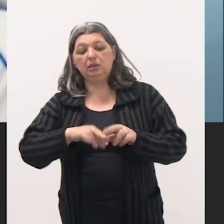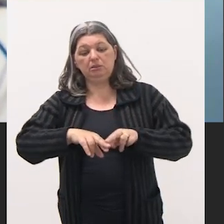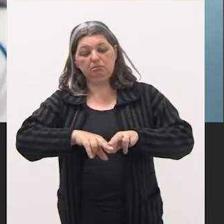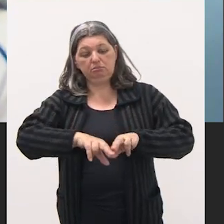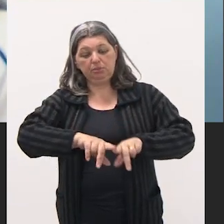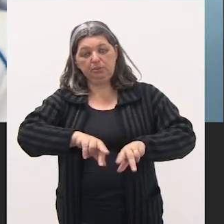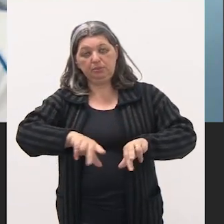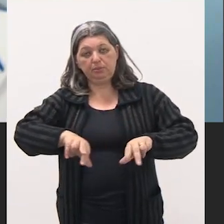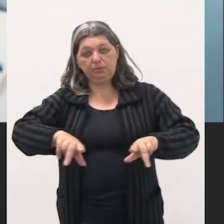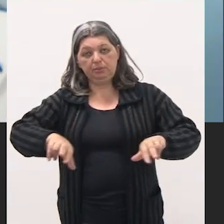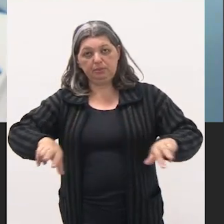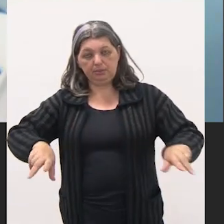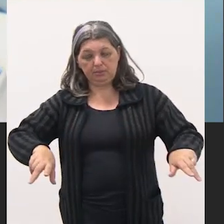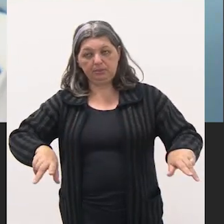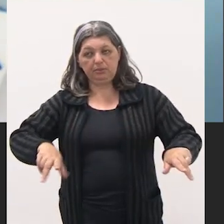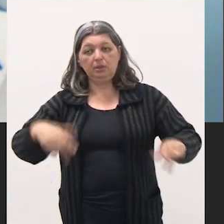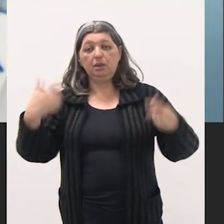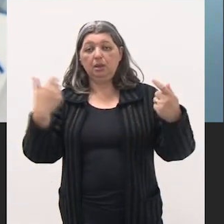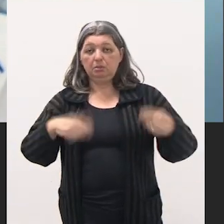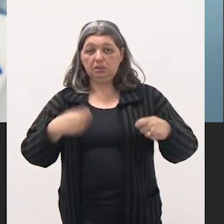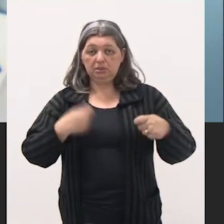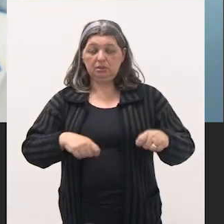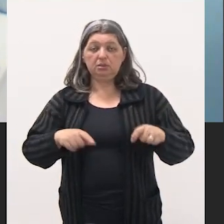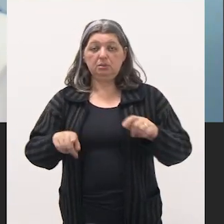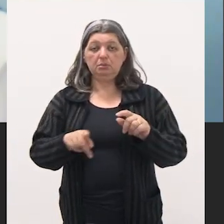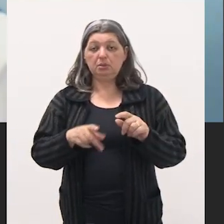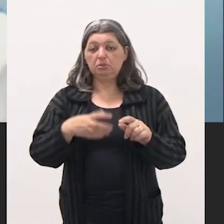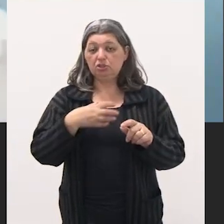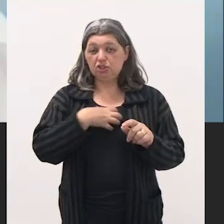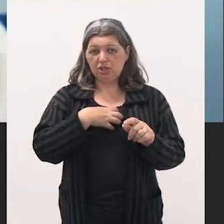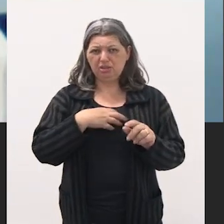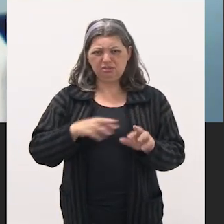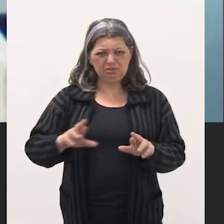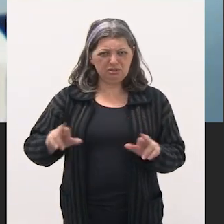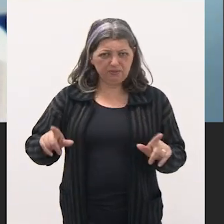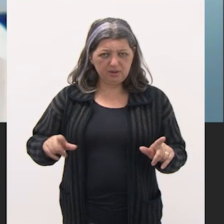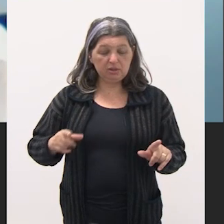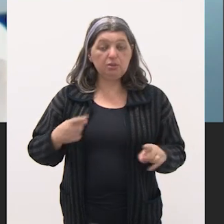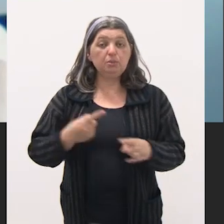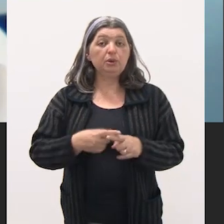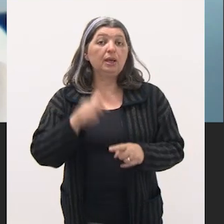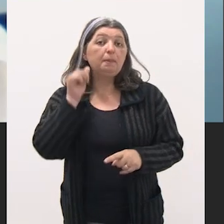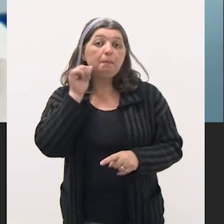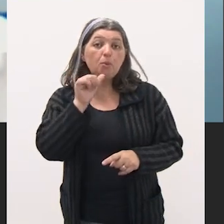diferentes podem ser tratados de uma maneira diferente. Porque mulher,